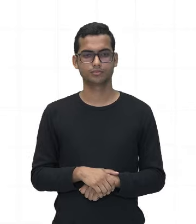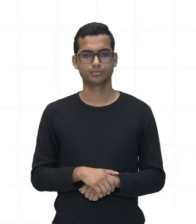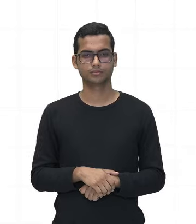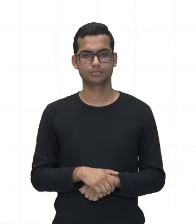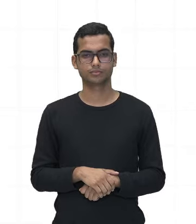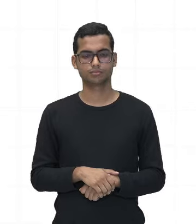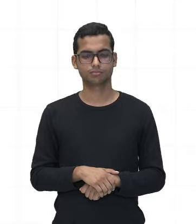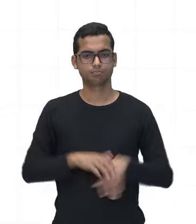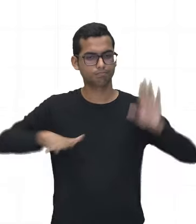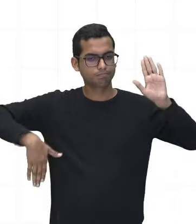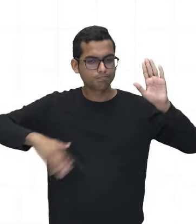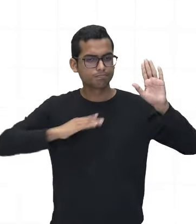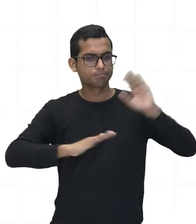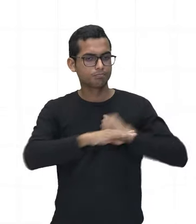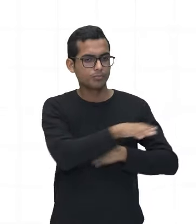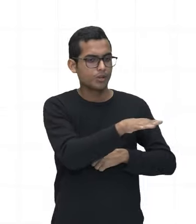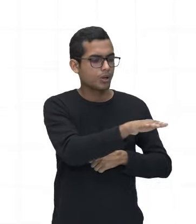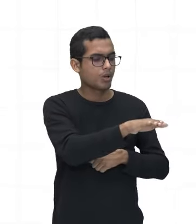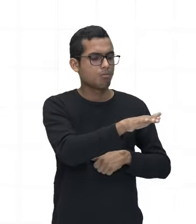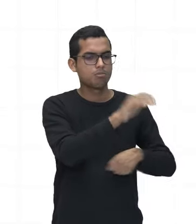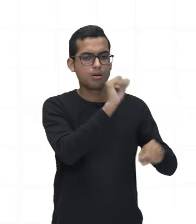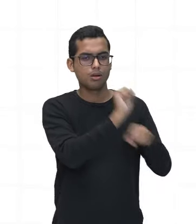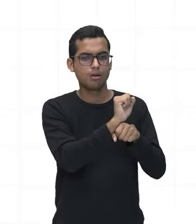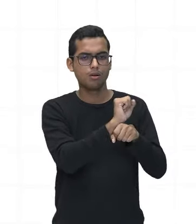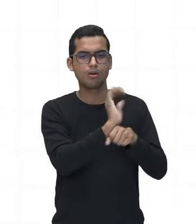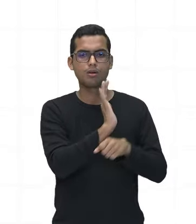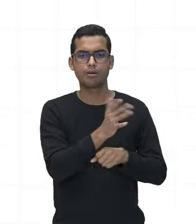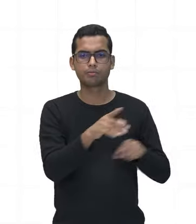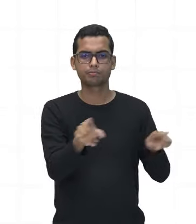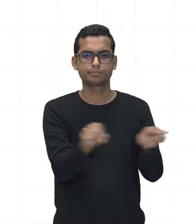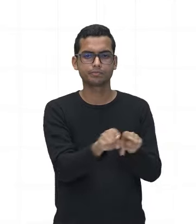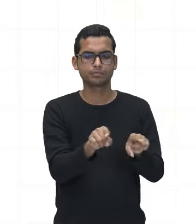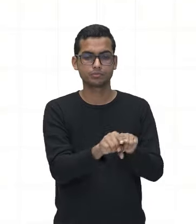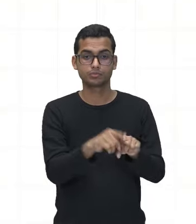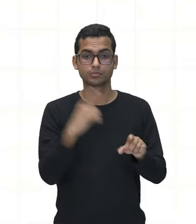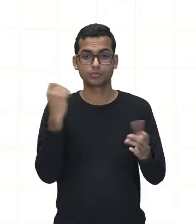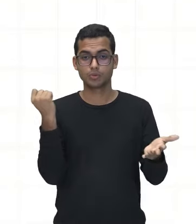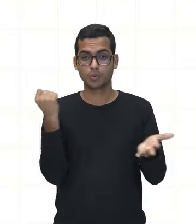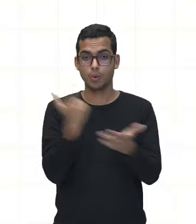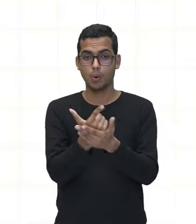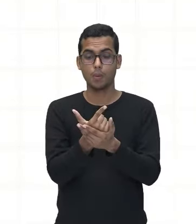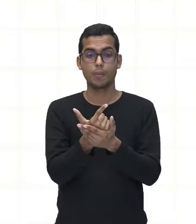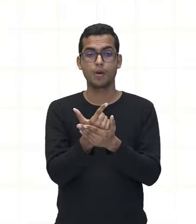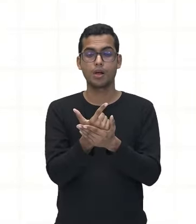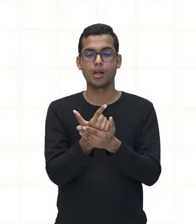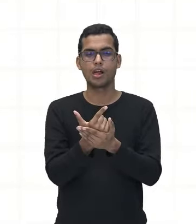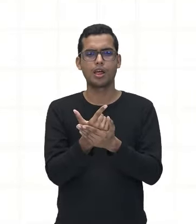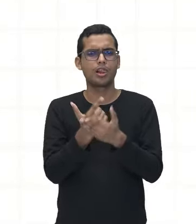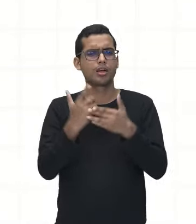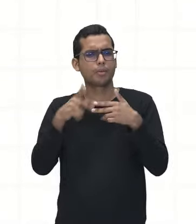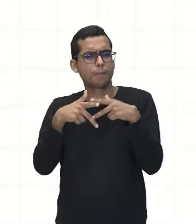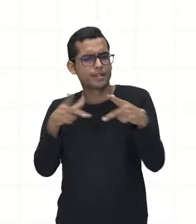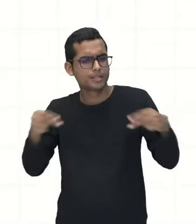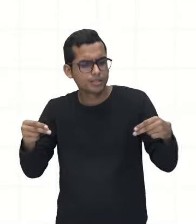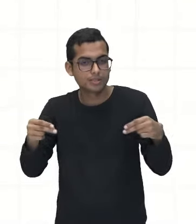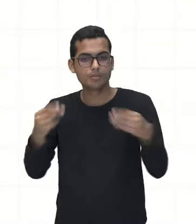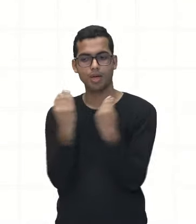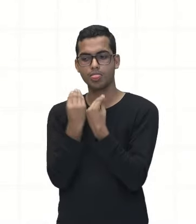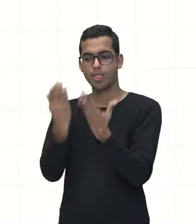aquático para se refrescar. Opa, vamos lá na nossa terceira parada. Vocês querem comprar lembranças para a